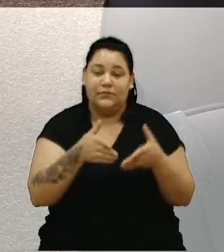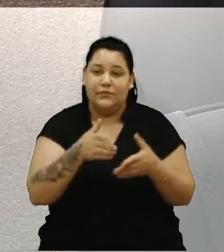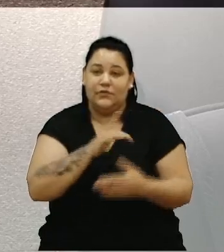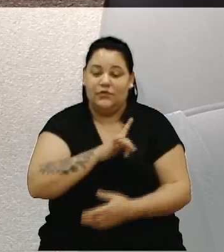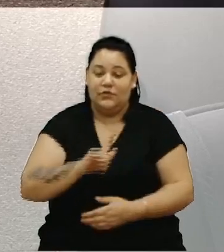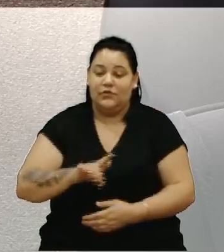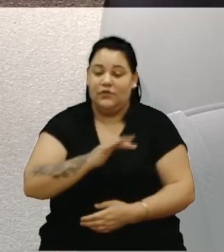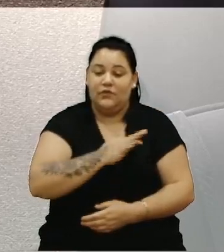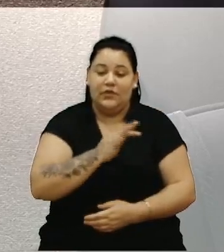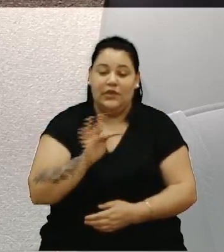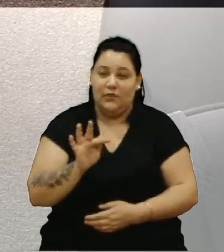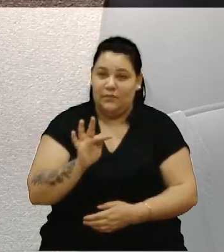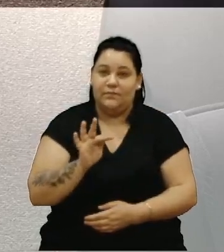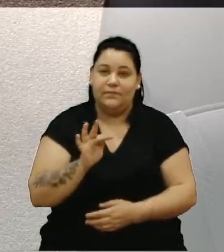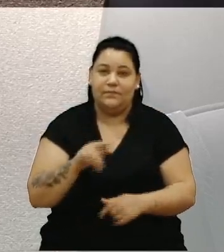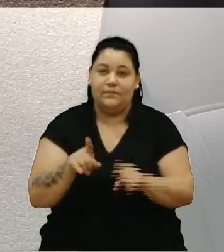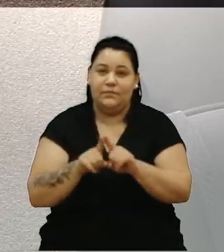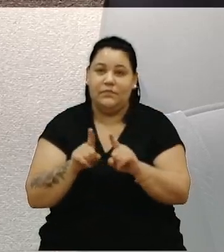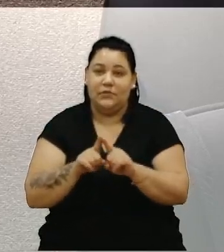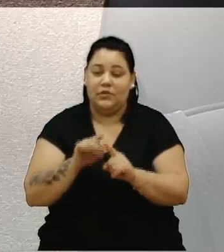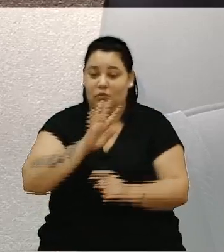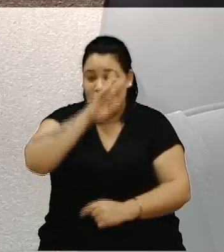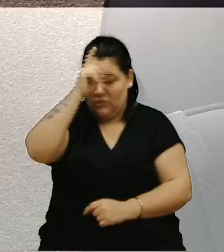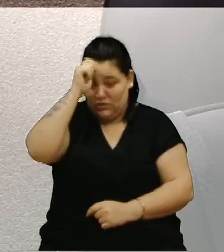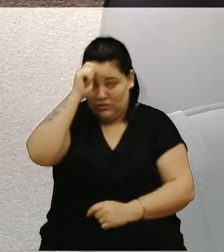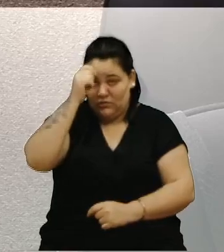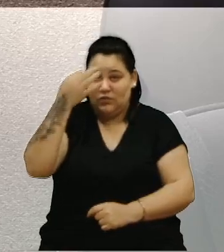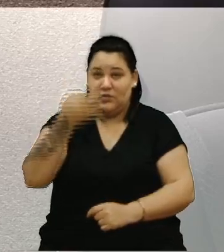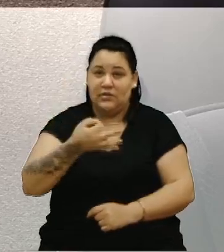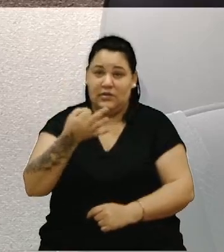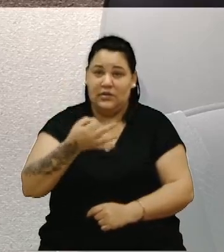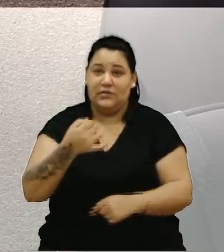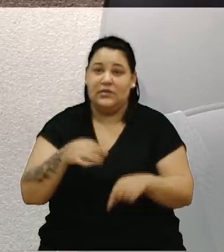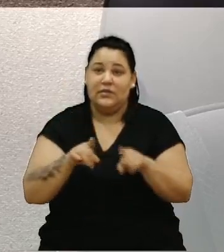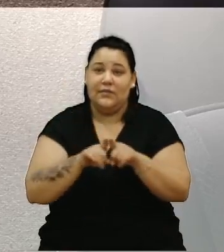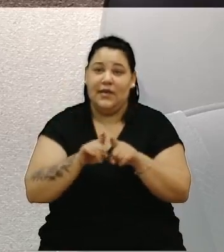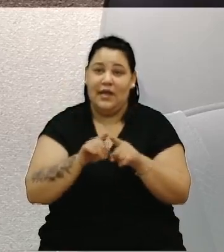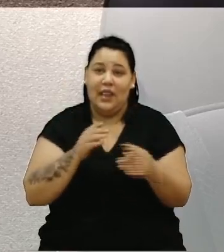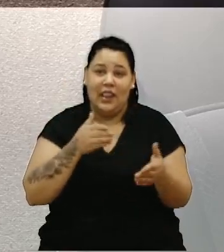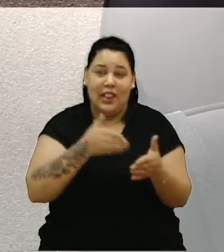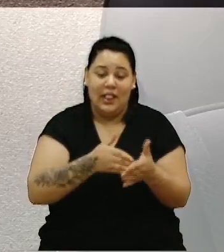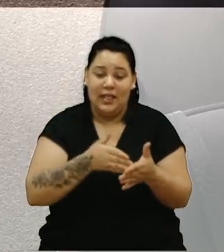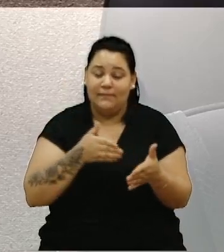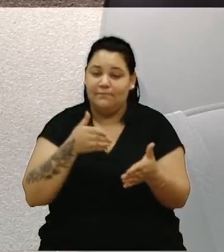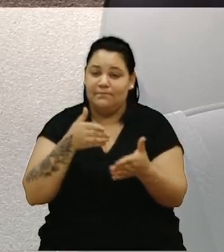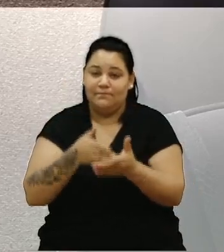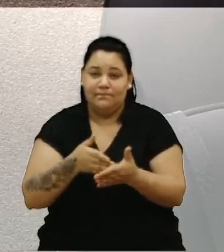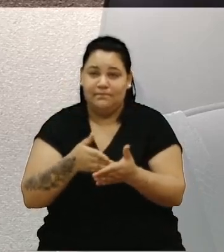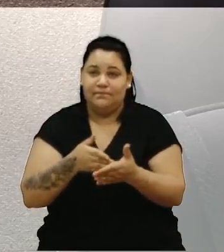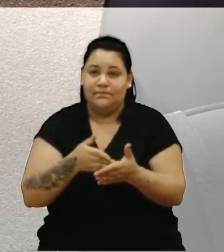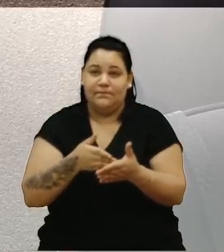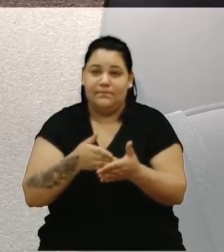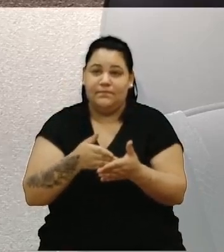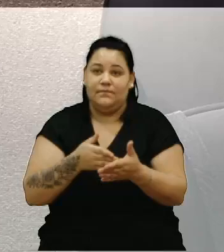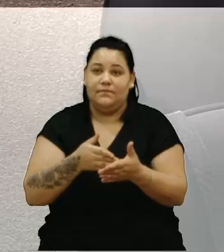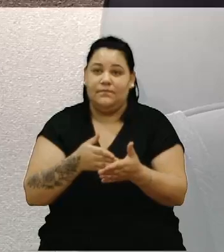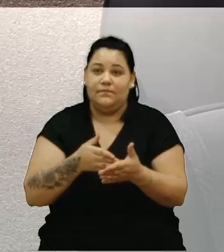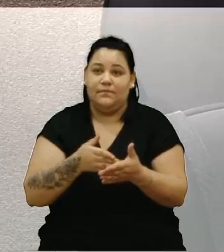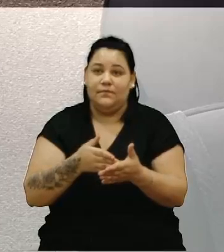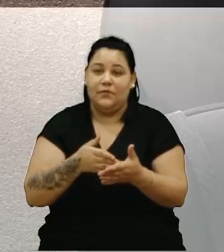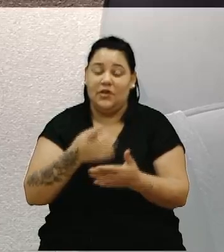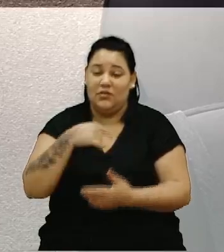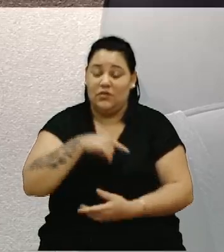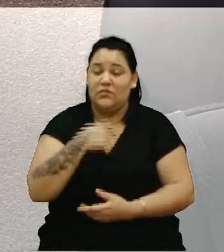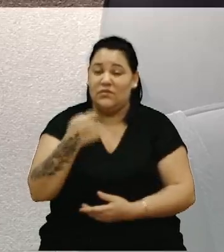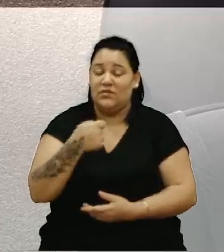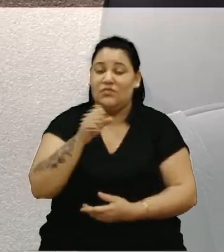a indígenas, então o município, de certa forma, também fica limitado. E a gente precisa, sim, né, que a federação